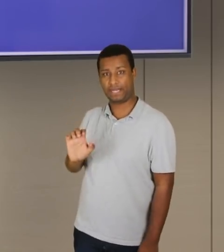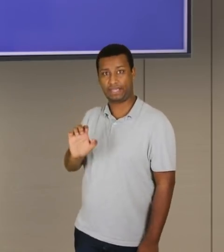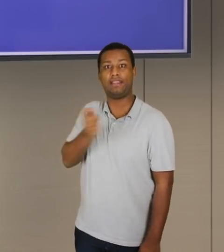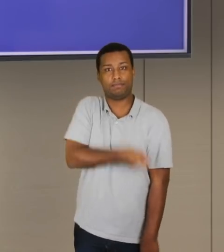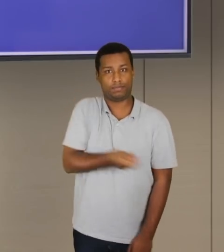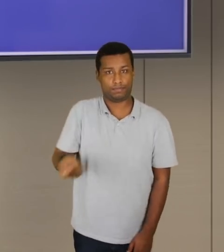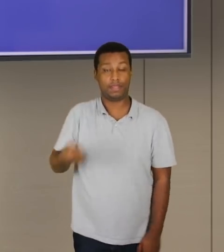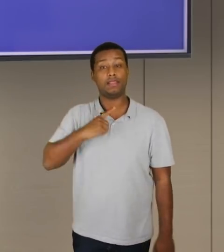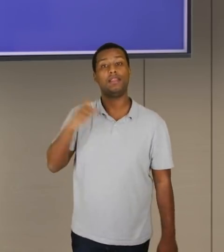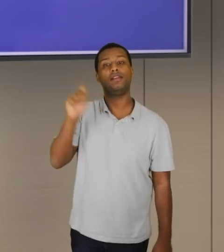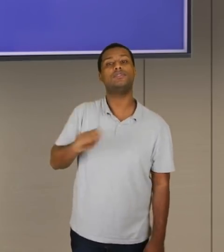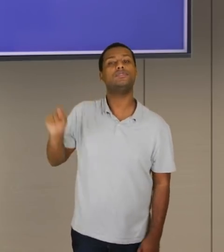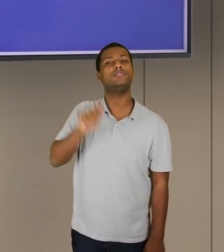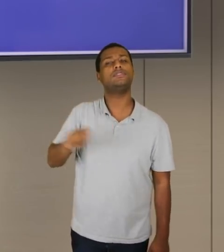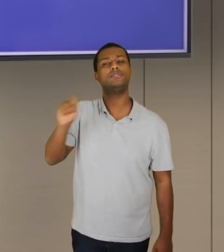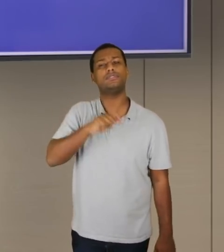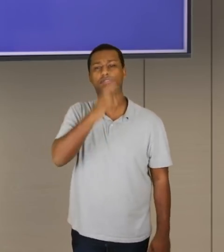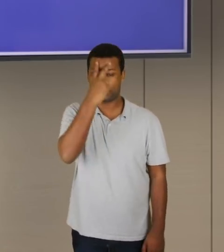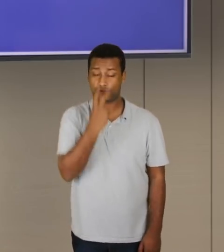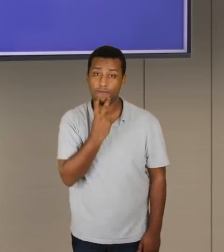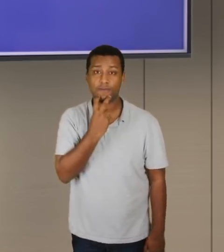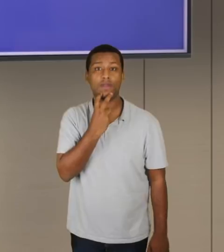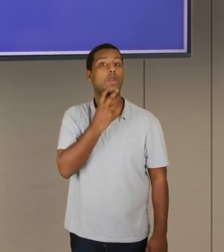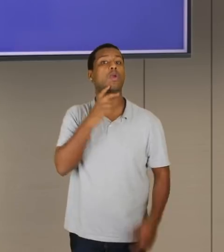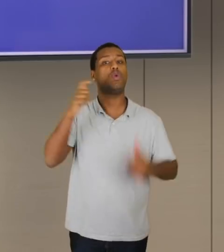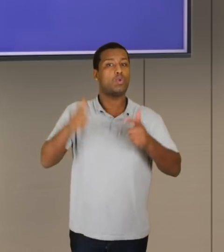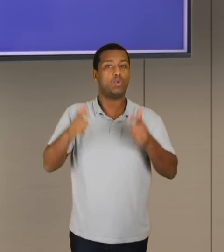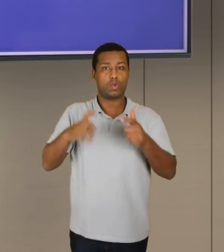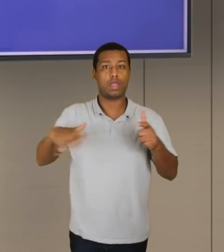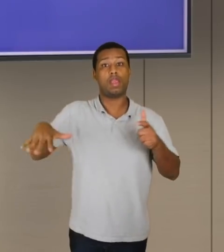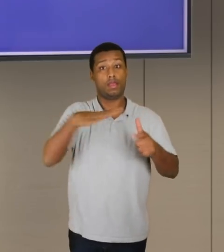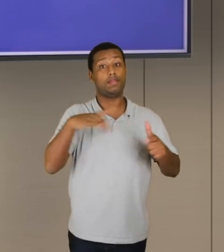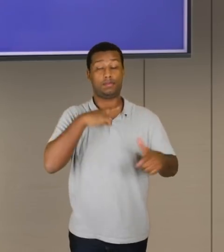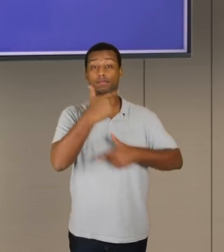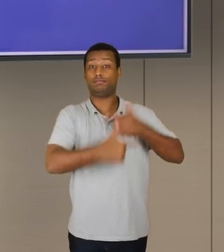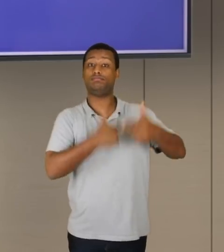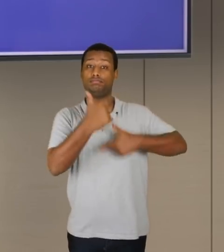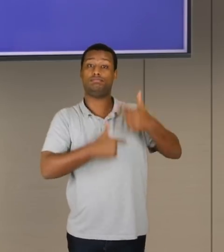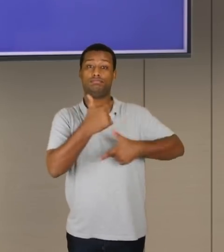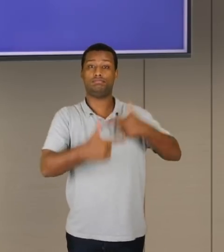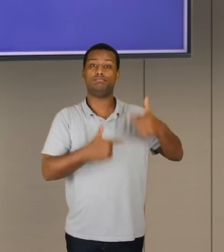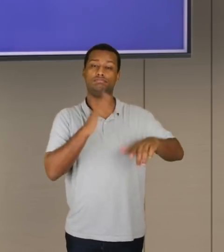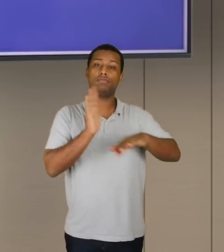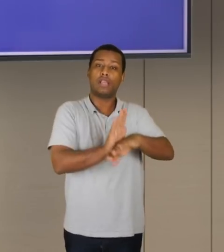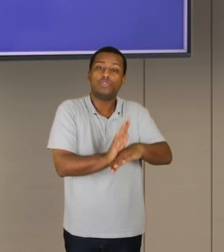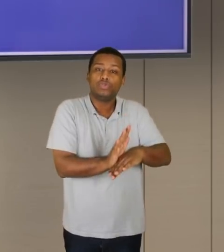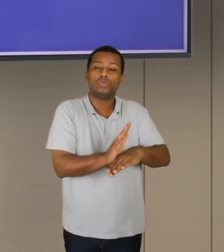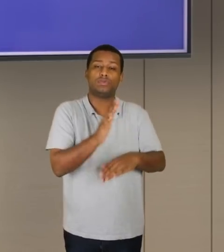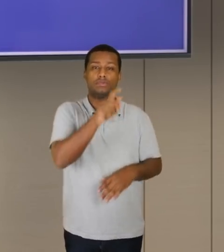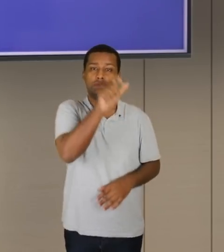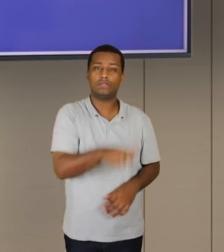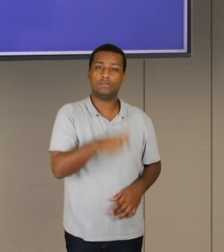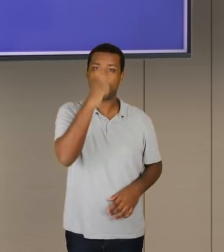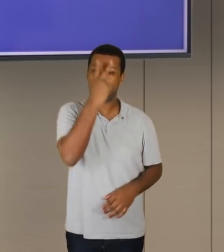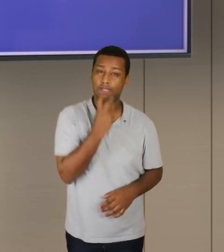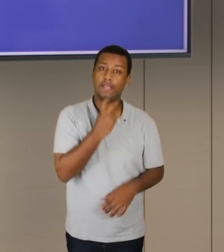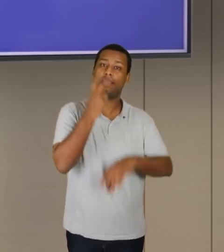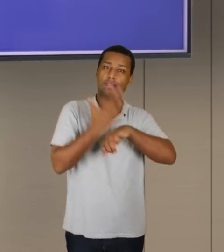recursos aumentativos, quer dizer, para melhorar essa visão, tanto para longe quanto para